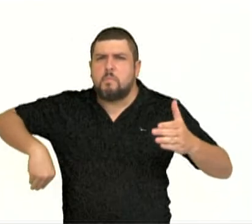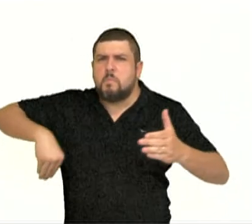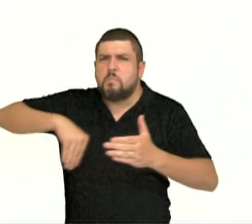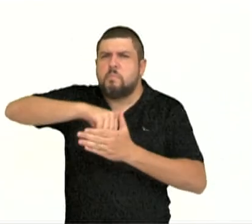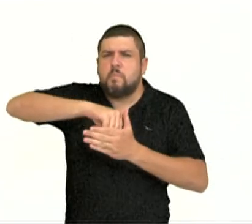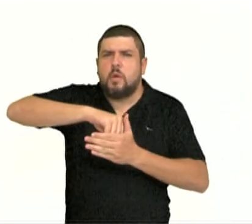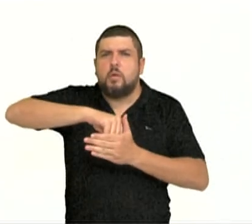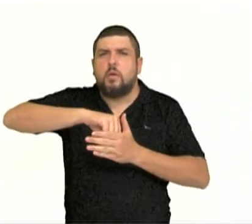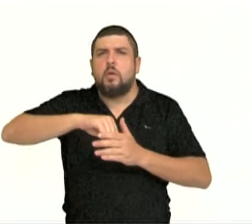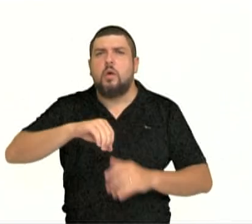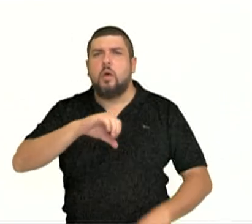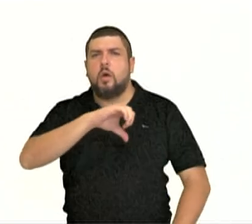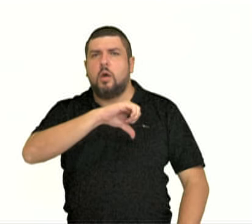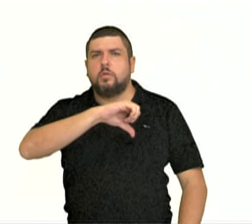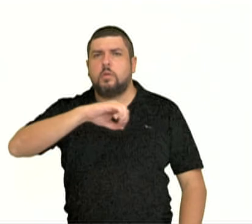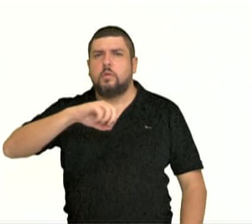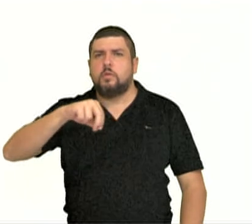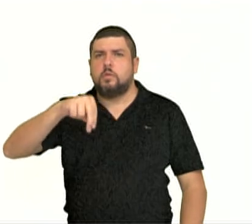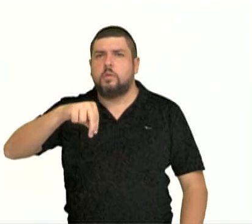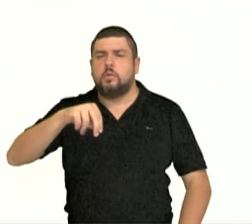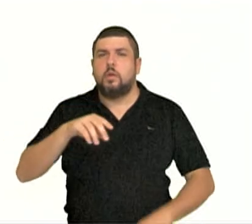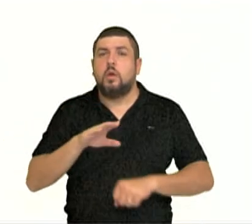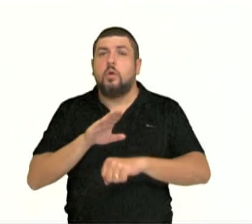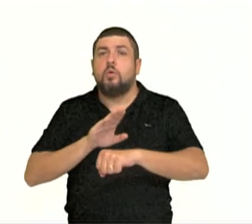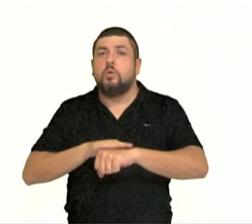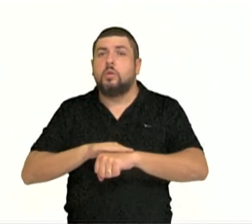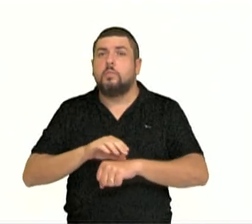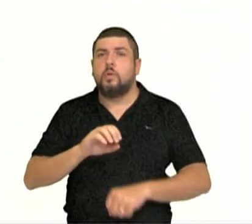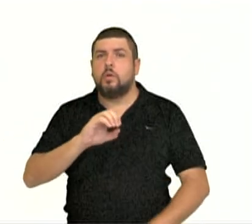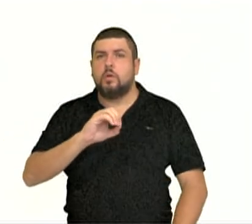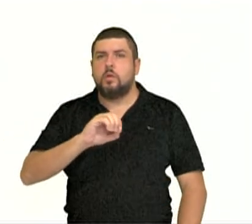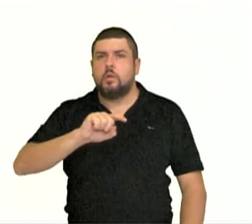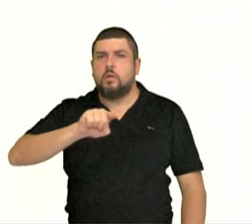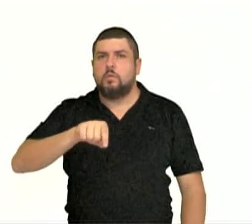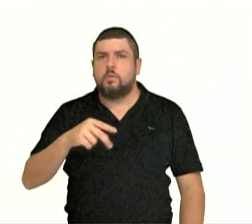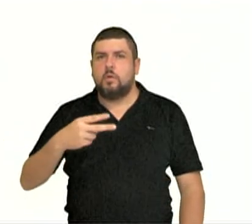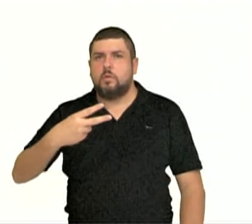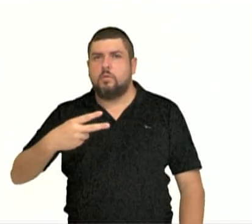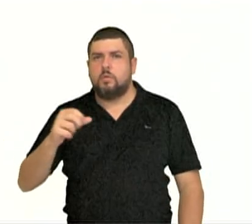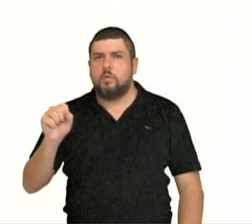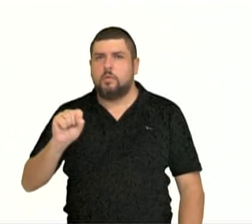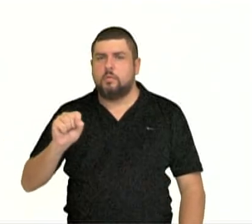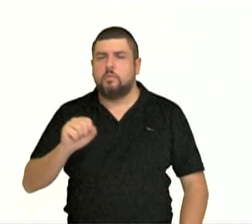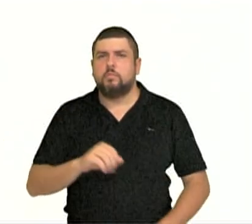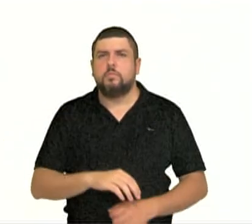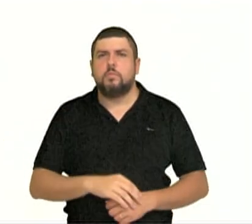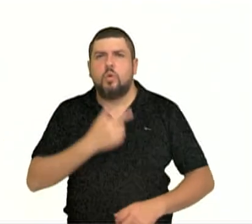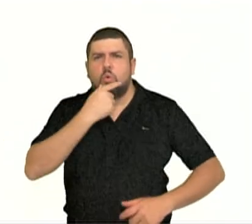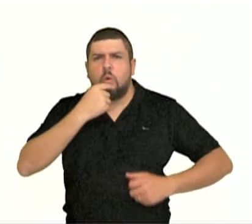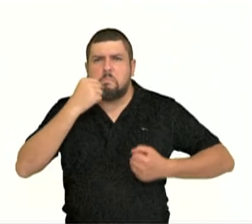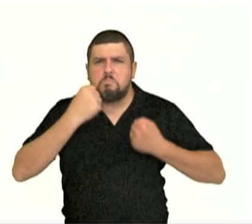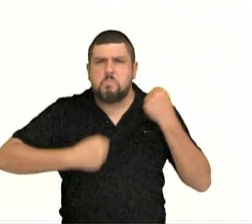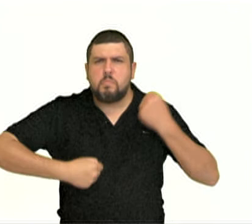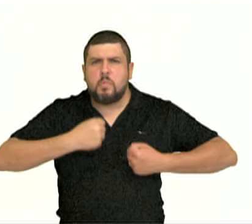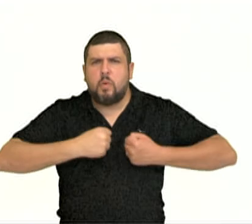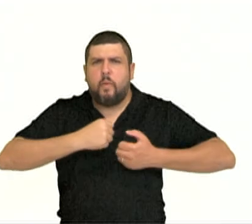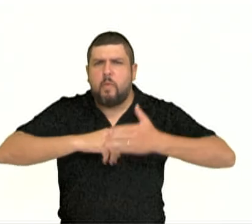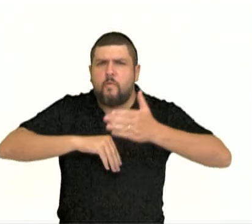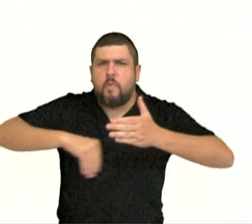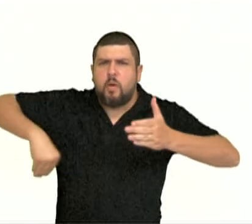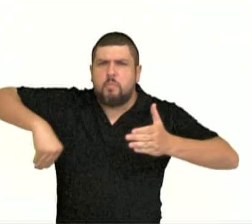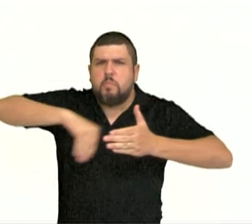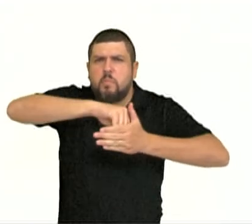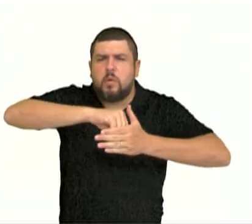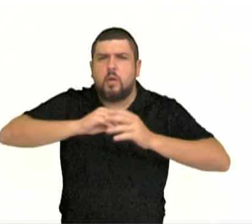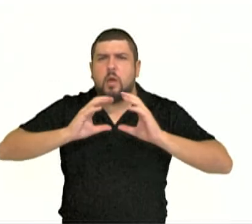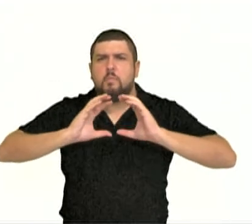Newton, com intervalo de tempo de 0,2 segundos, ou seja, conforme a chutada do lado do jogador, esse